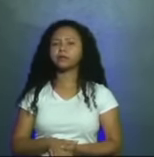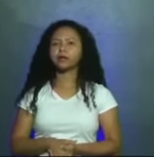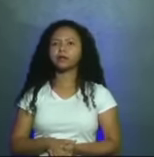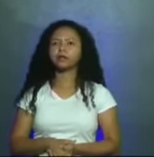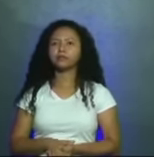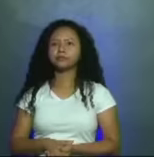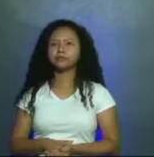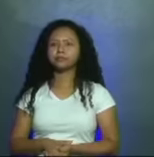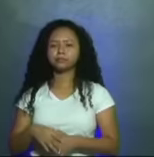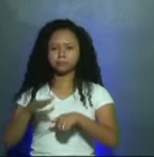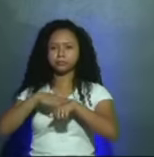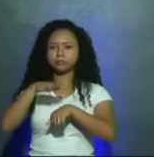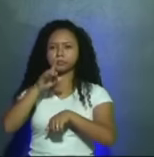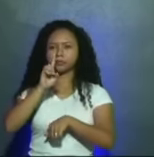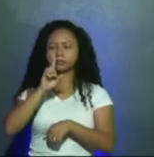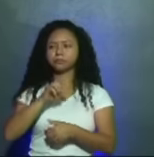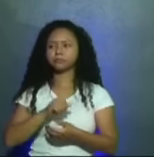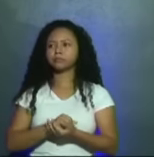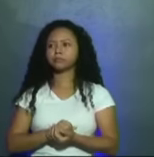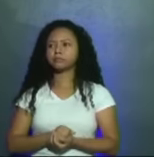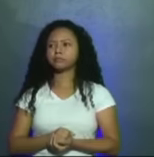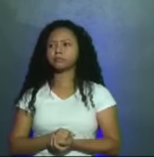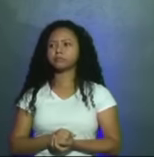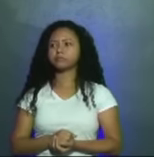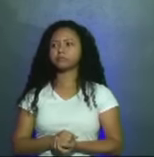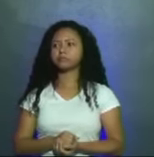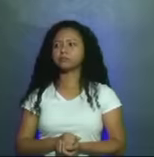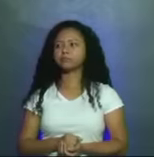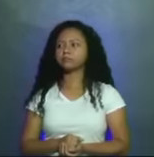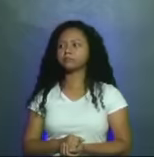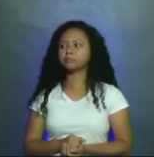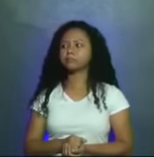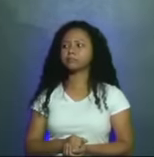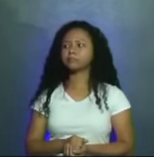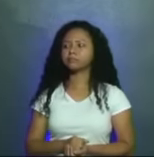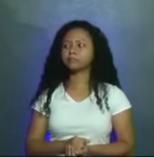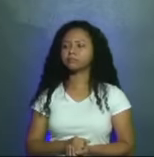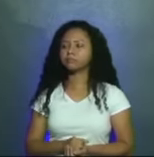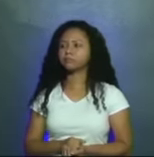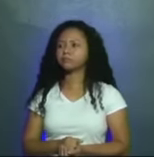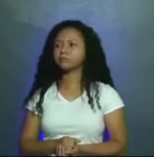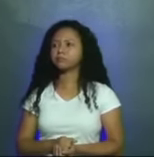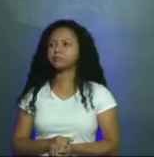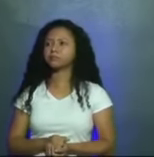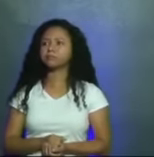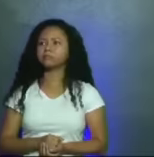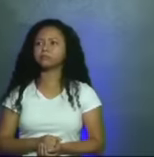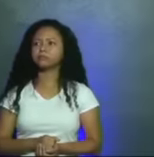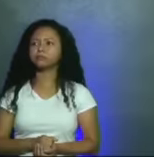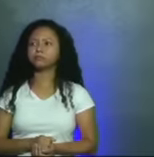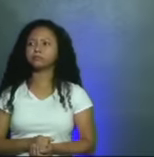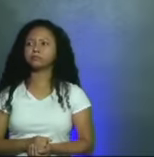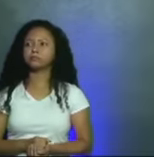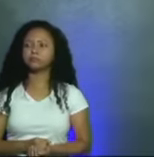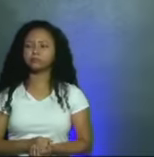aqui. Venha, não tenha vergonha. Vamos testificar desses milagres. Pode falar.